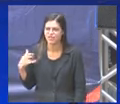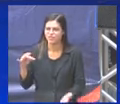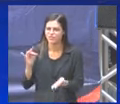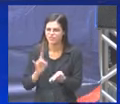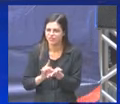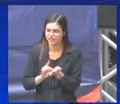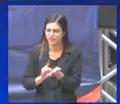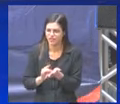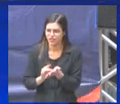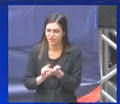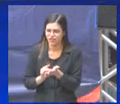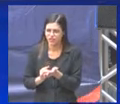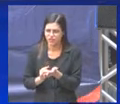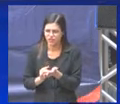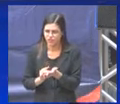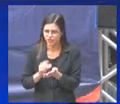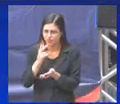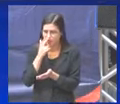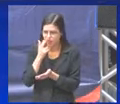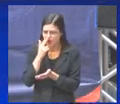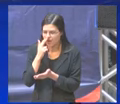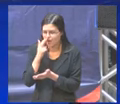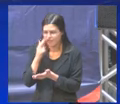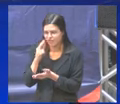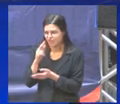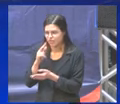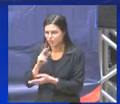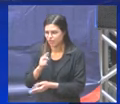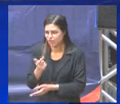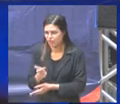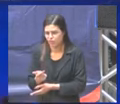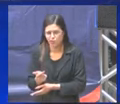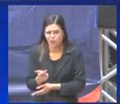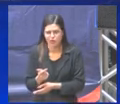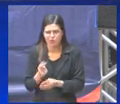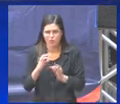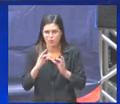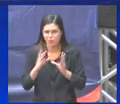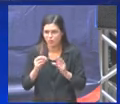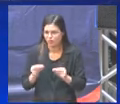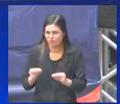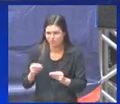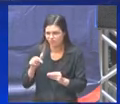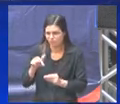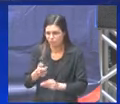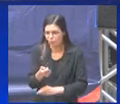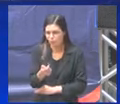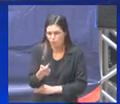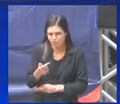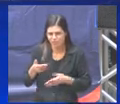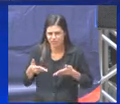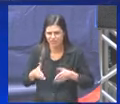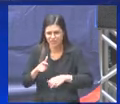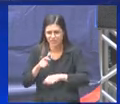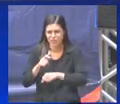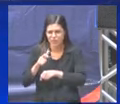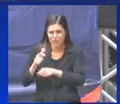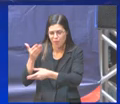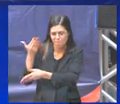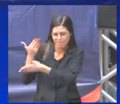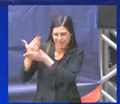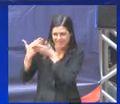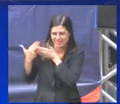nem todo mundo nasceu aqui na era do smartphone. Quantas oportunidades surgiram